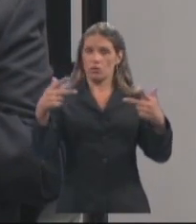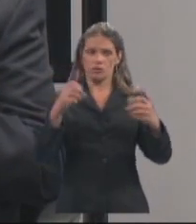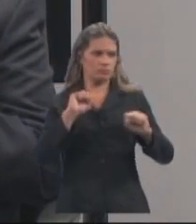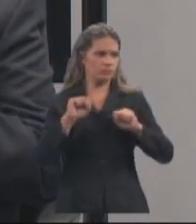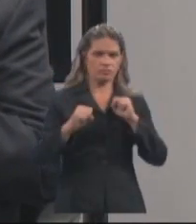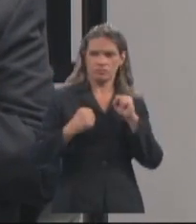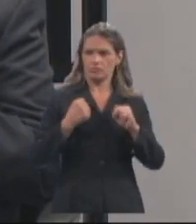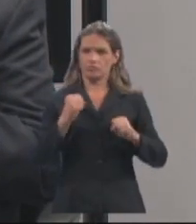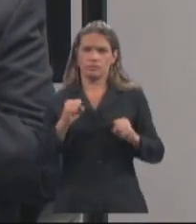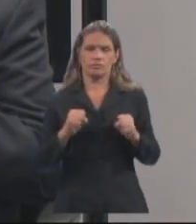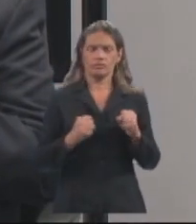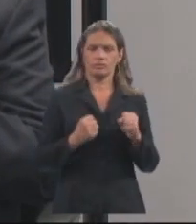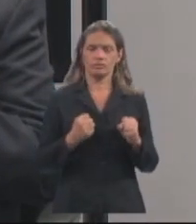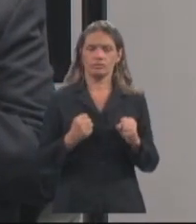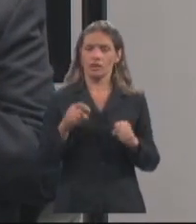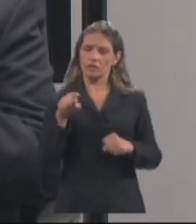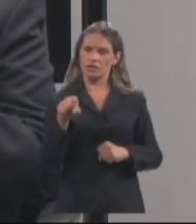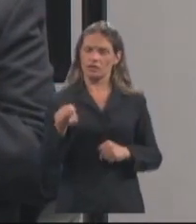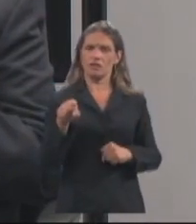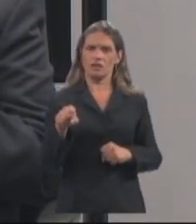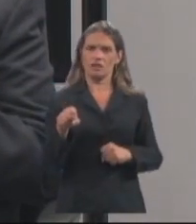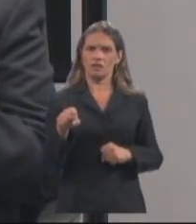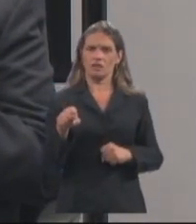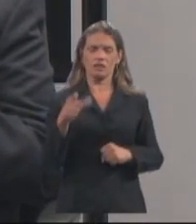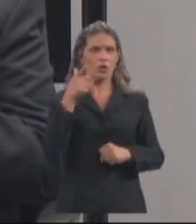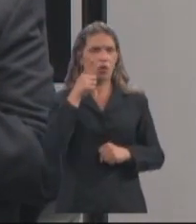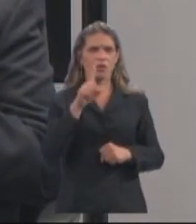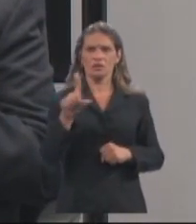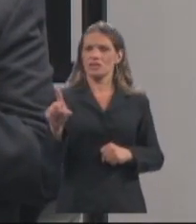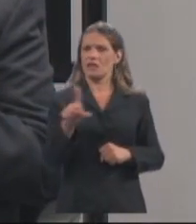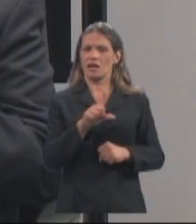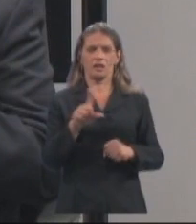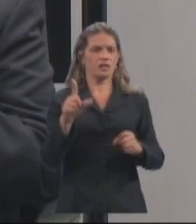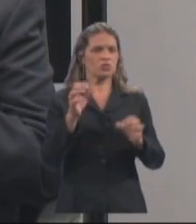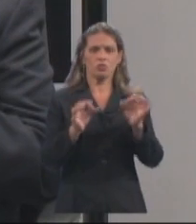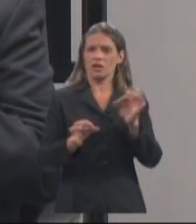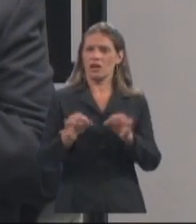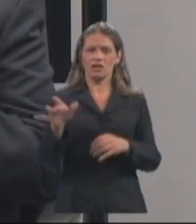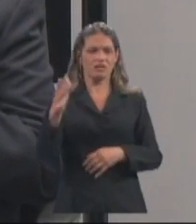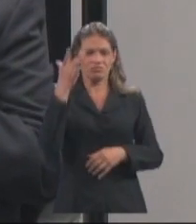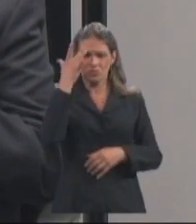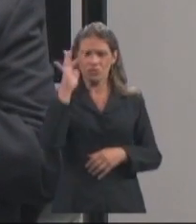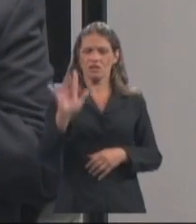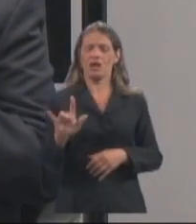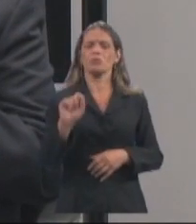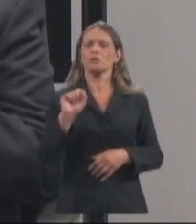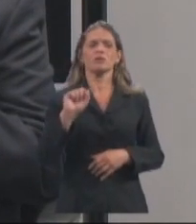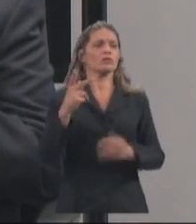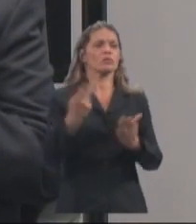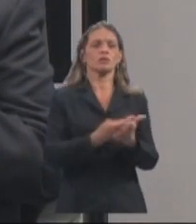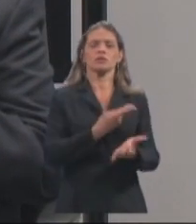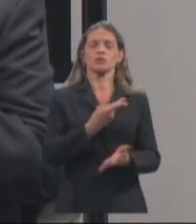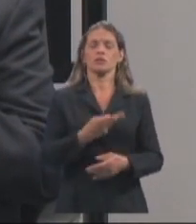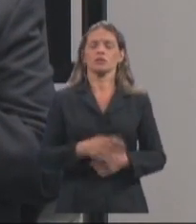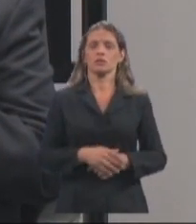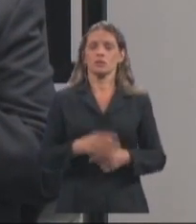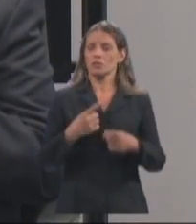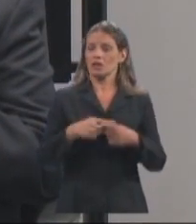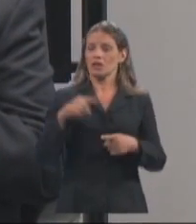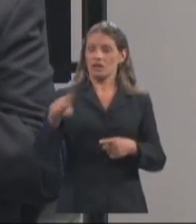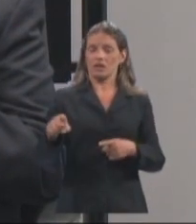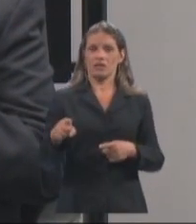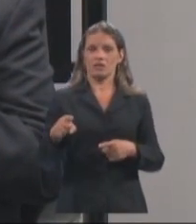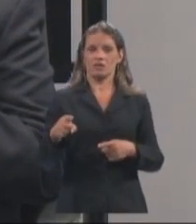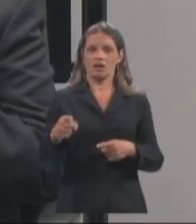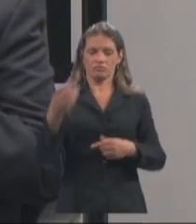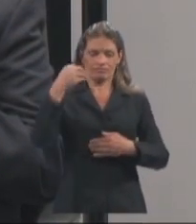agitação psicomotora né e ele tá sem juízo crítico então ele não tem noção do que tá ocorrendo né porque ele